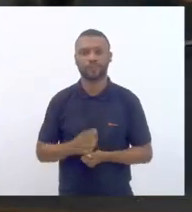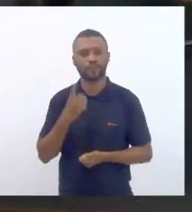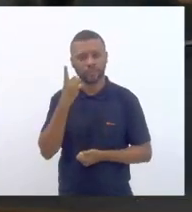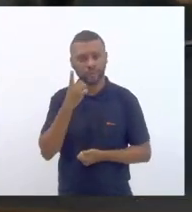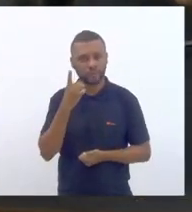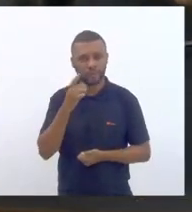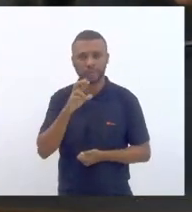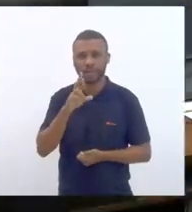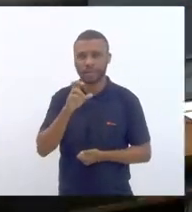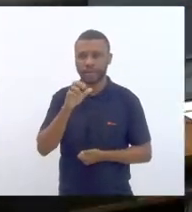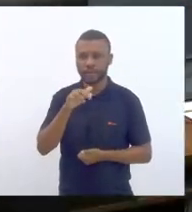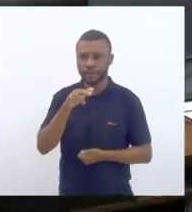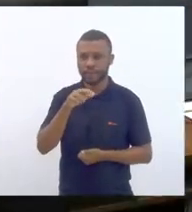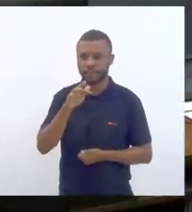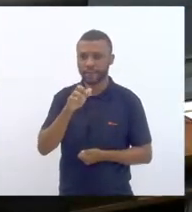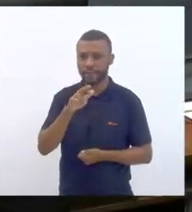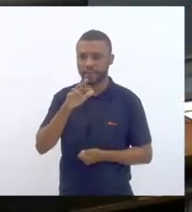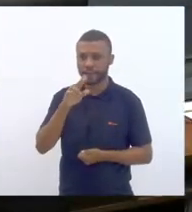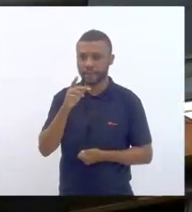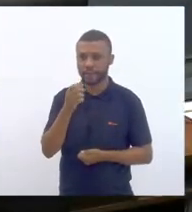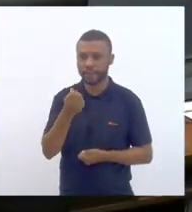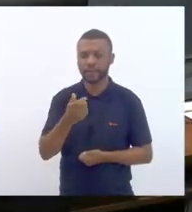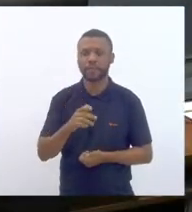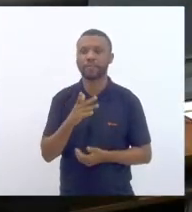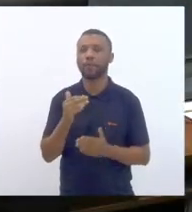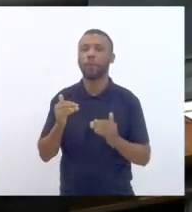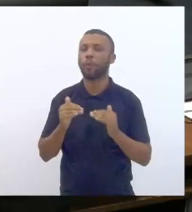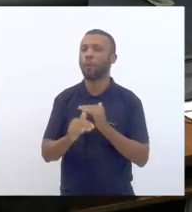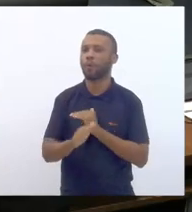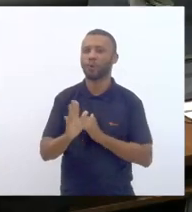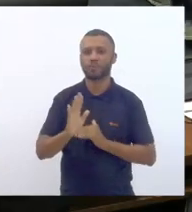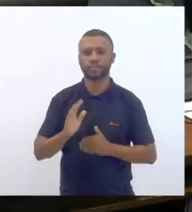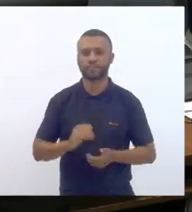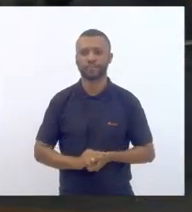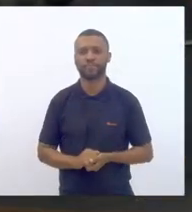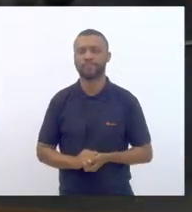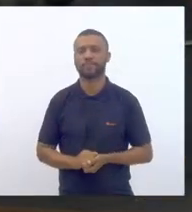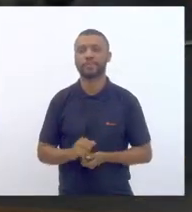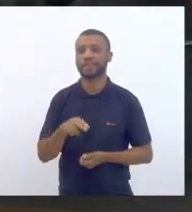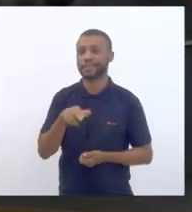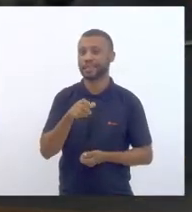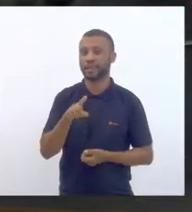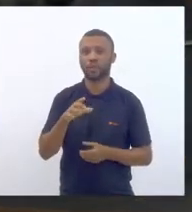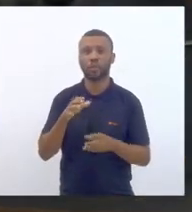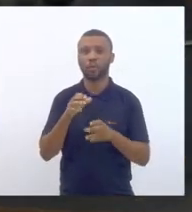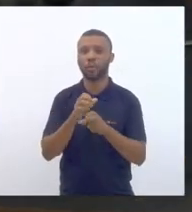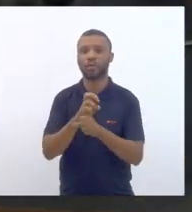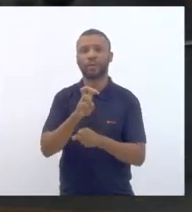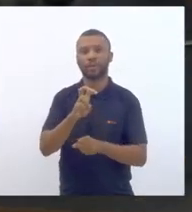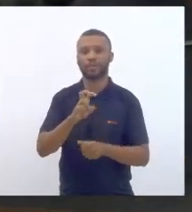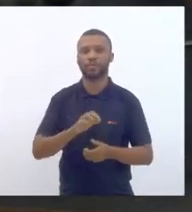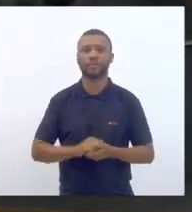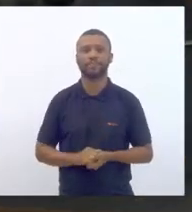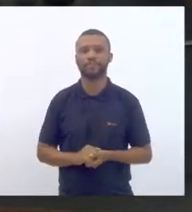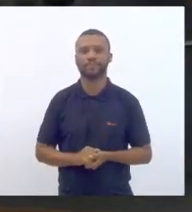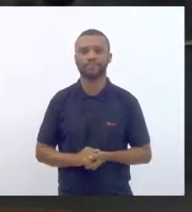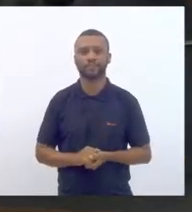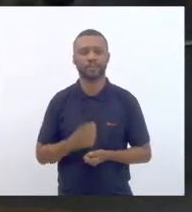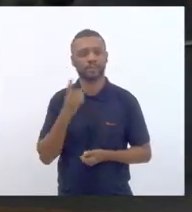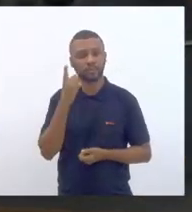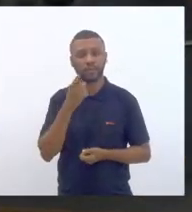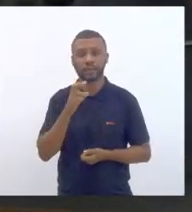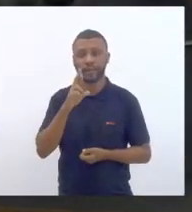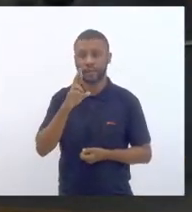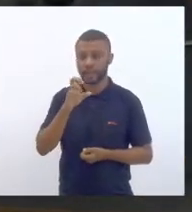Ferreirinha. Voto contrário, presidente. Renan Ferreirinha, vota não, 5. Deputada